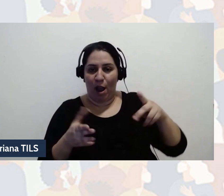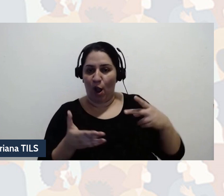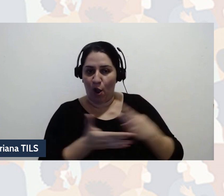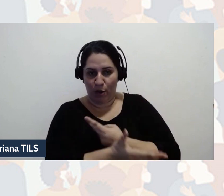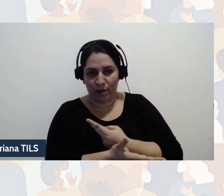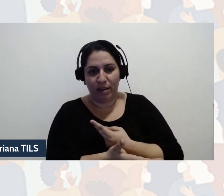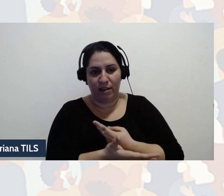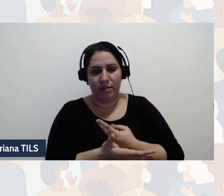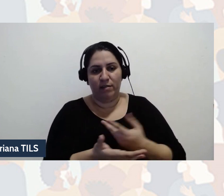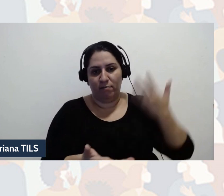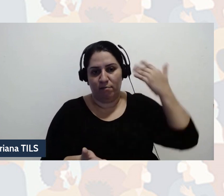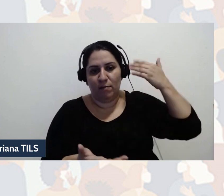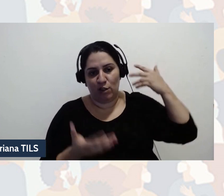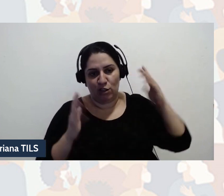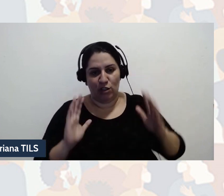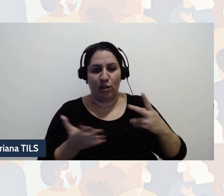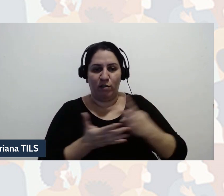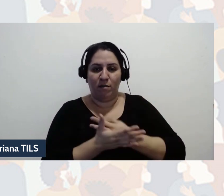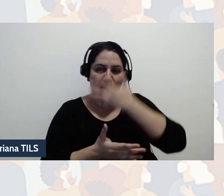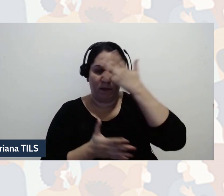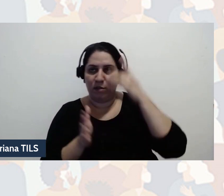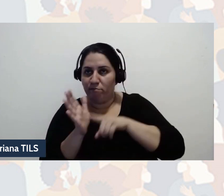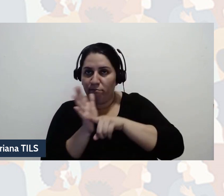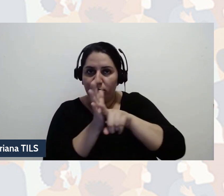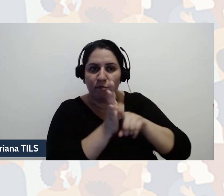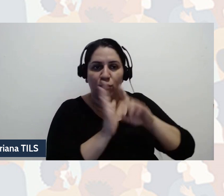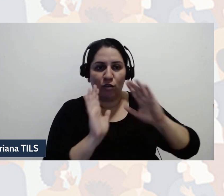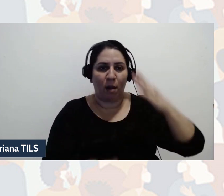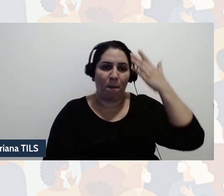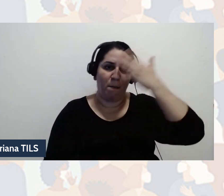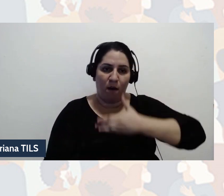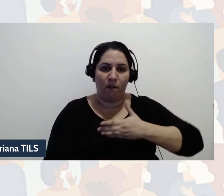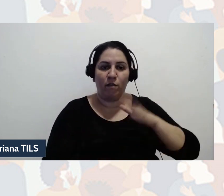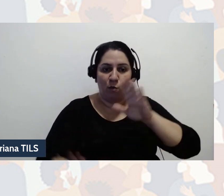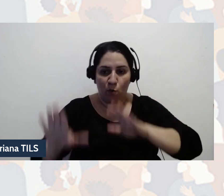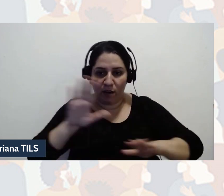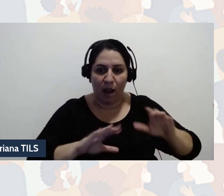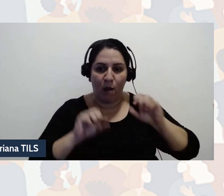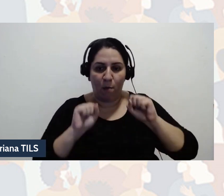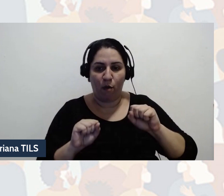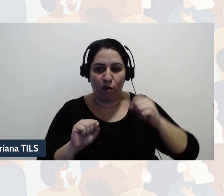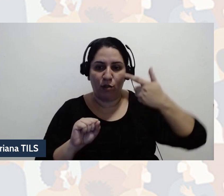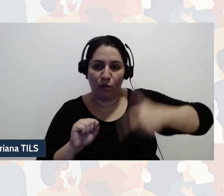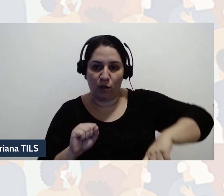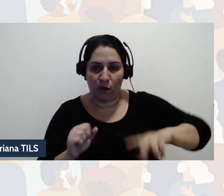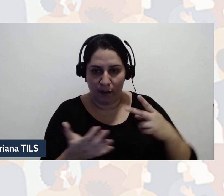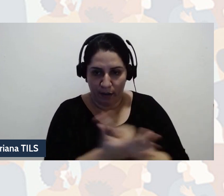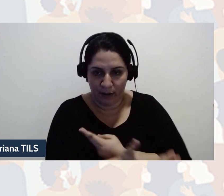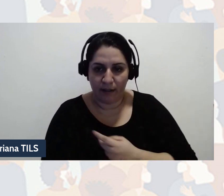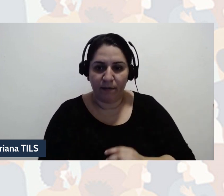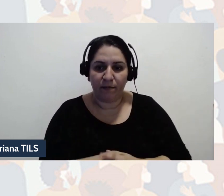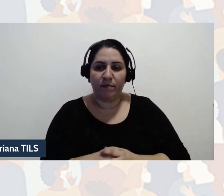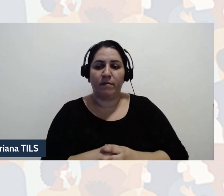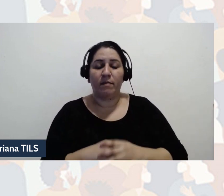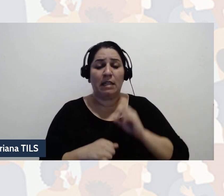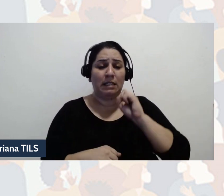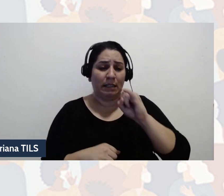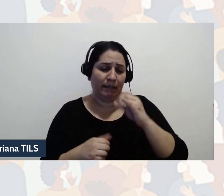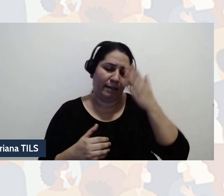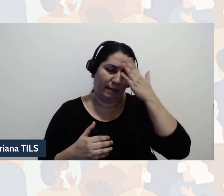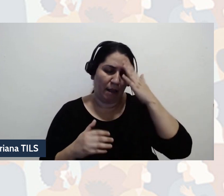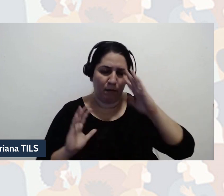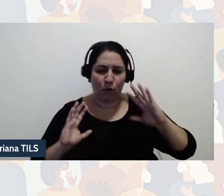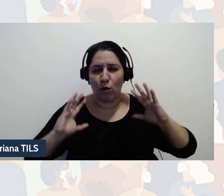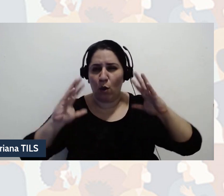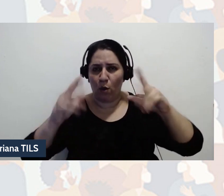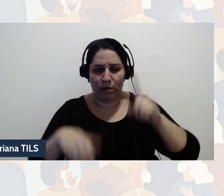como os especialistas alertam que pode acontecer. A pandemia foi e está sendo terrível para todos, mas é